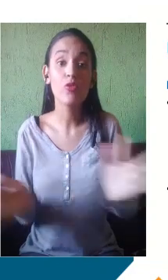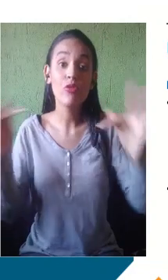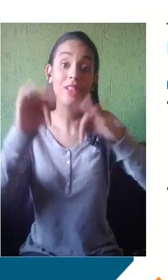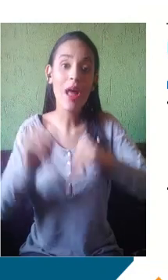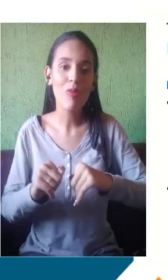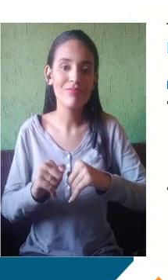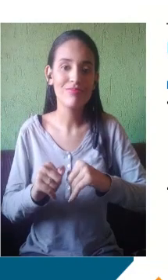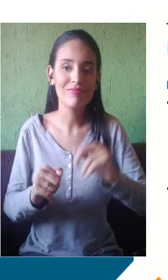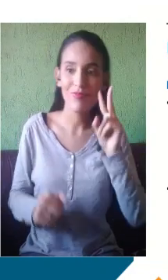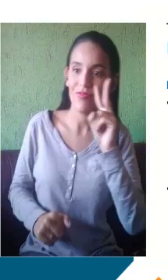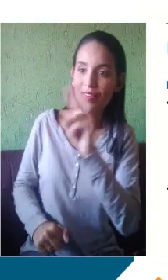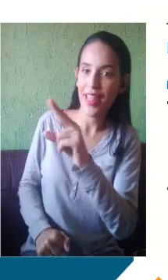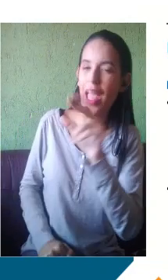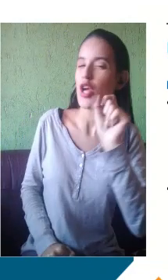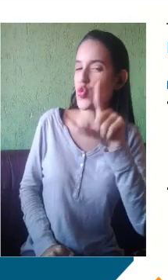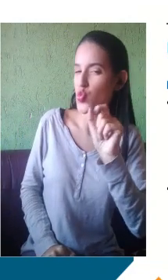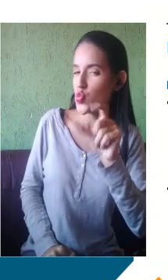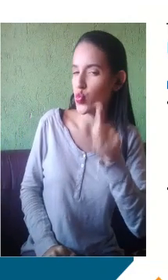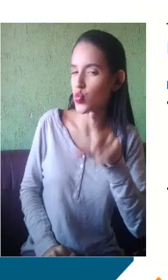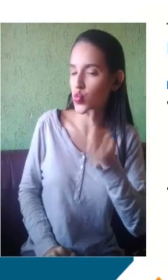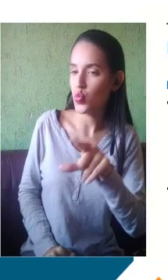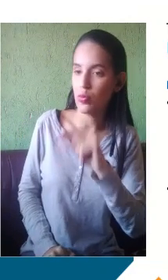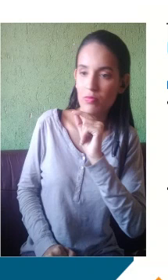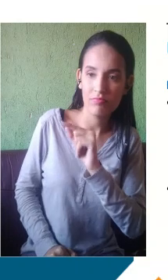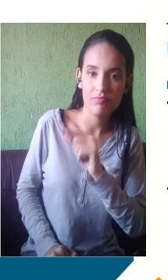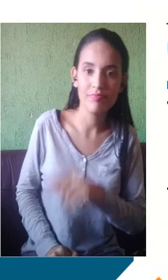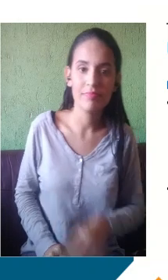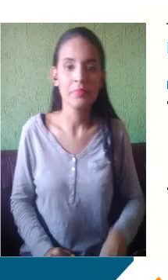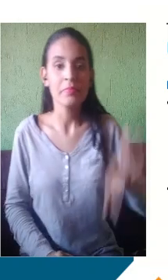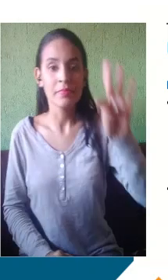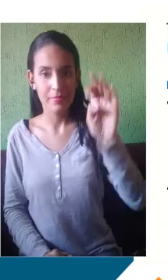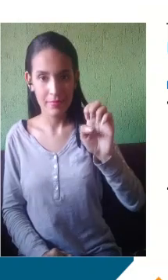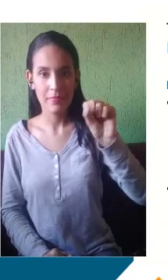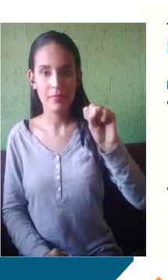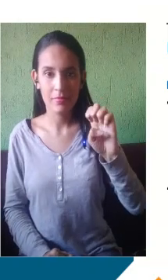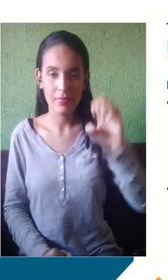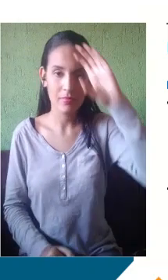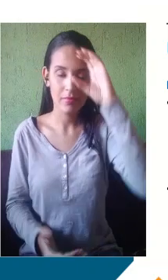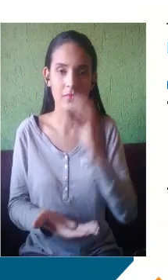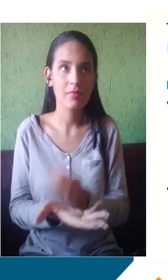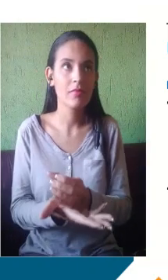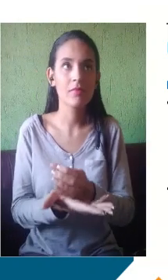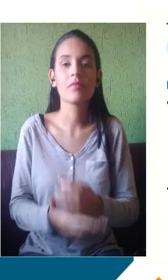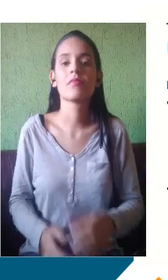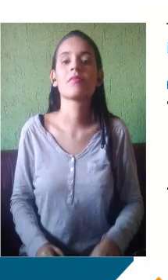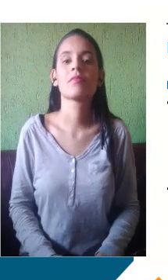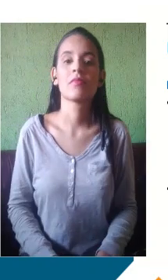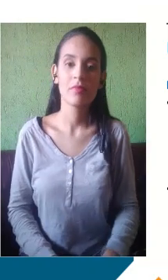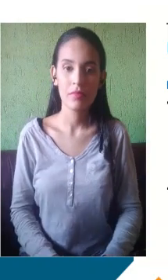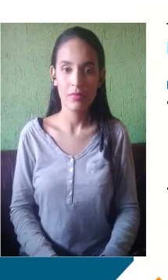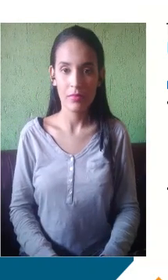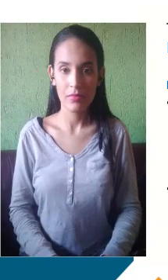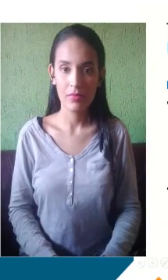né? Diferentemente do anterior, e vocês vão ver também que diferentemente do último, ele inicia com os 2 argumentos